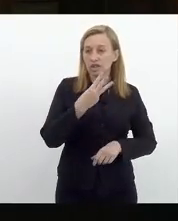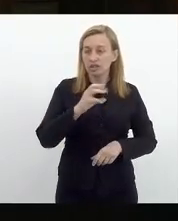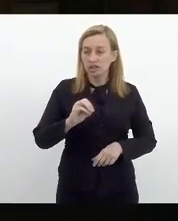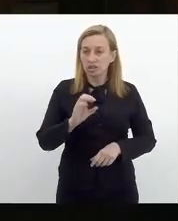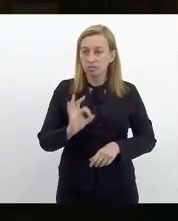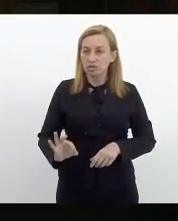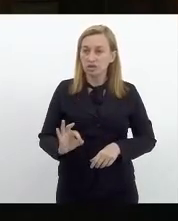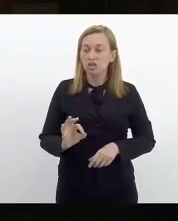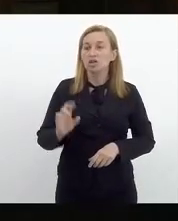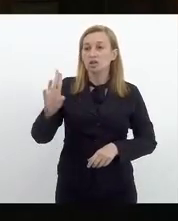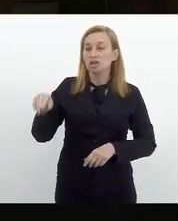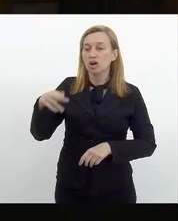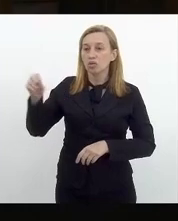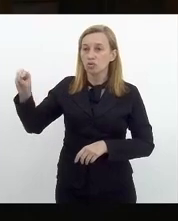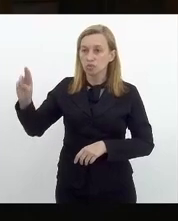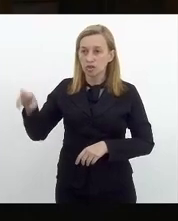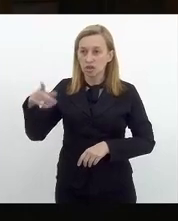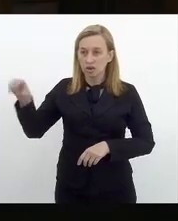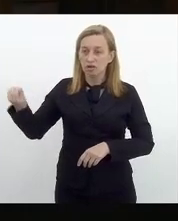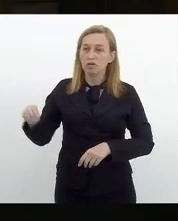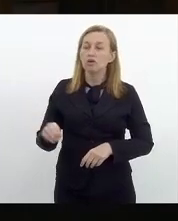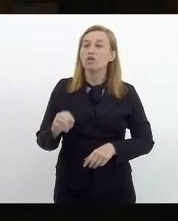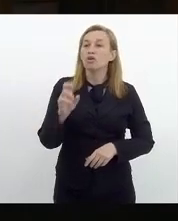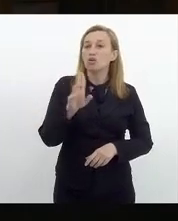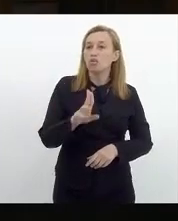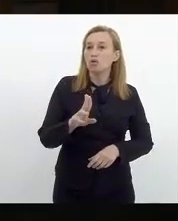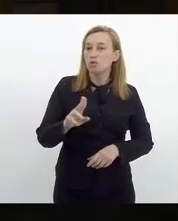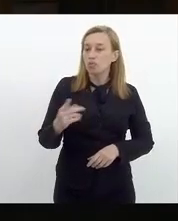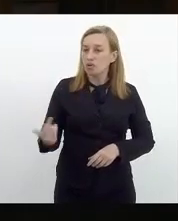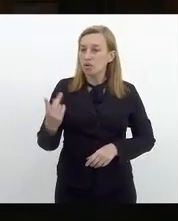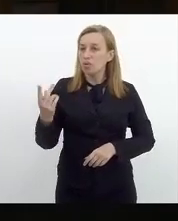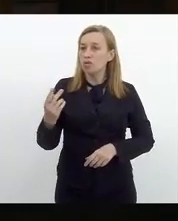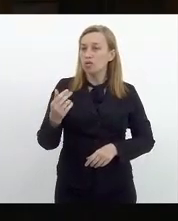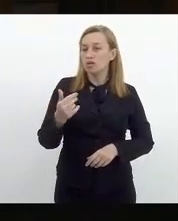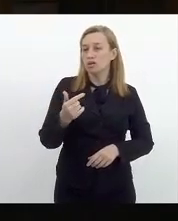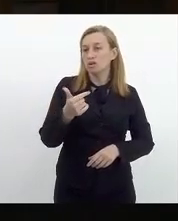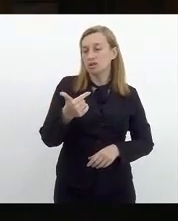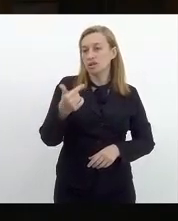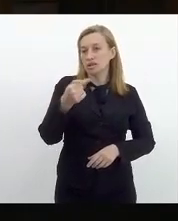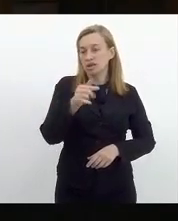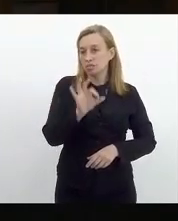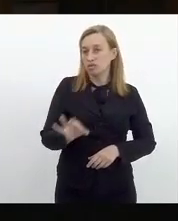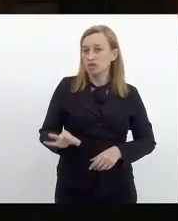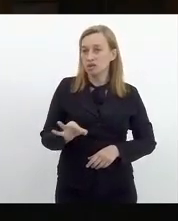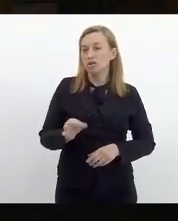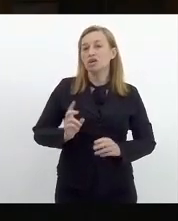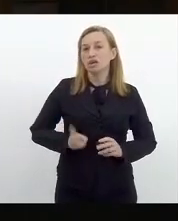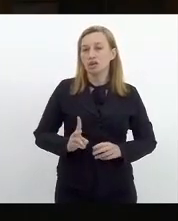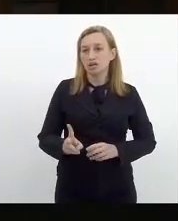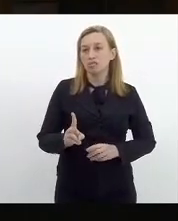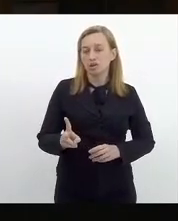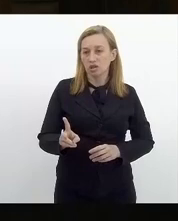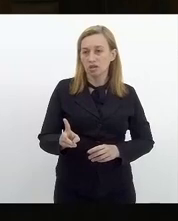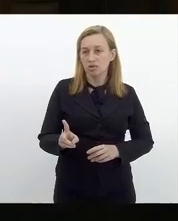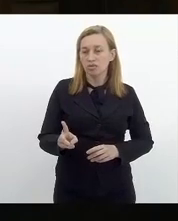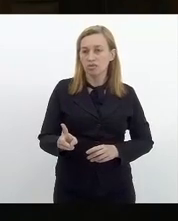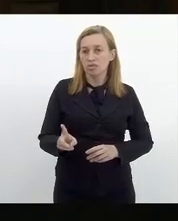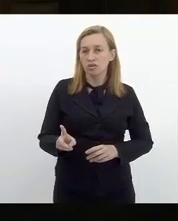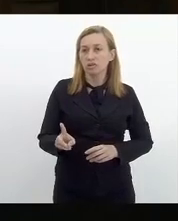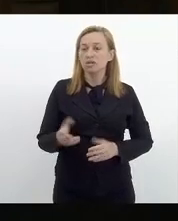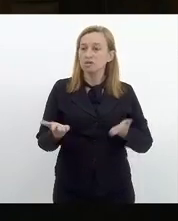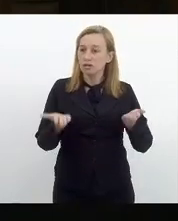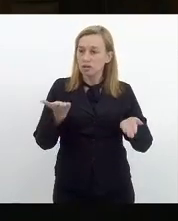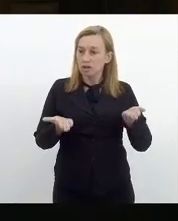União o valor é de dezessete por cento acho que caminhamos para vinte por cento e esse patamar era